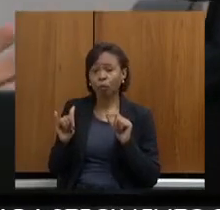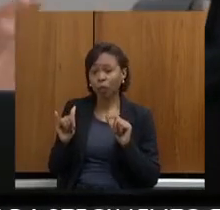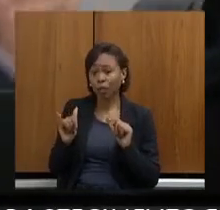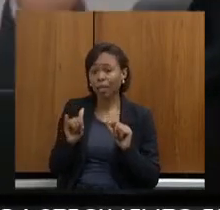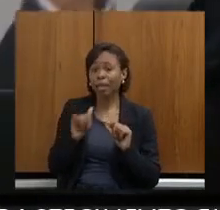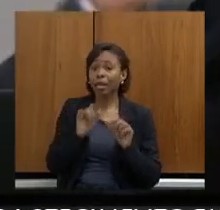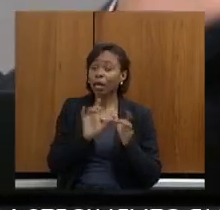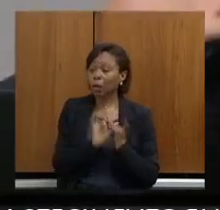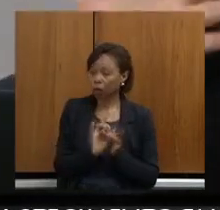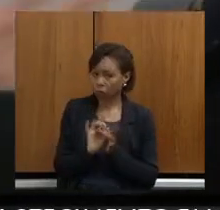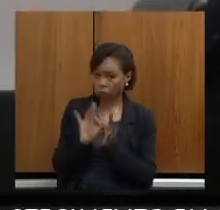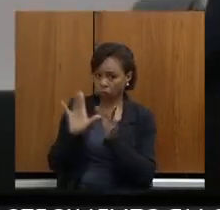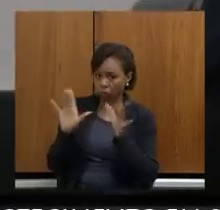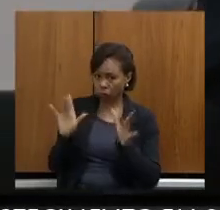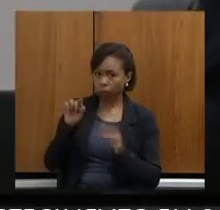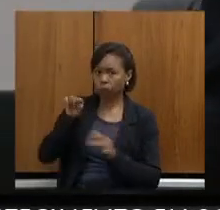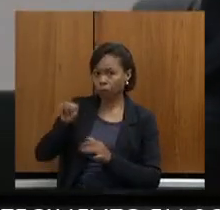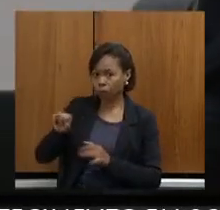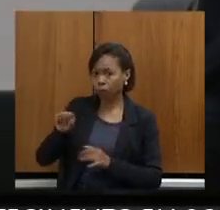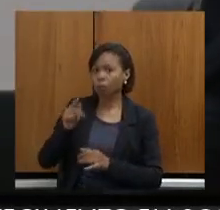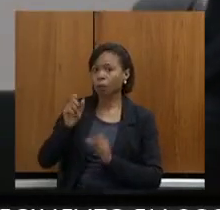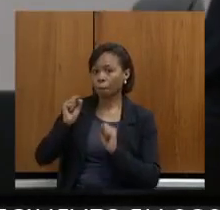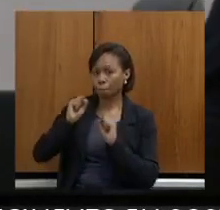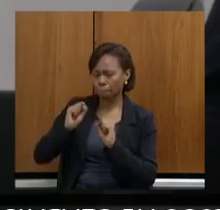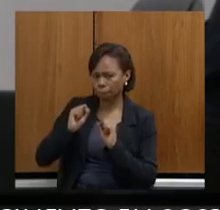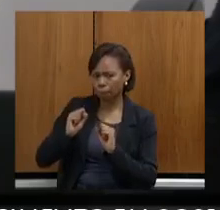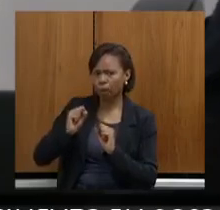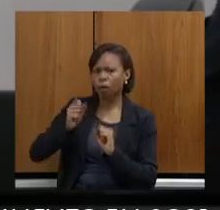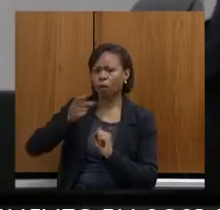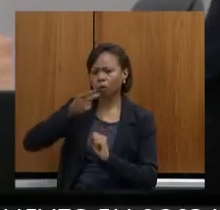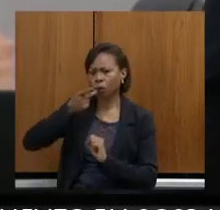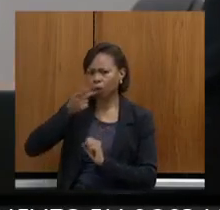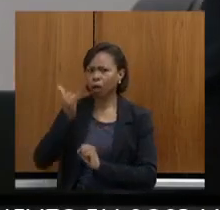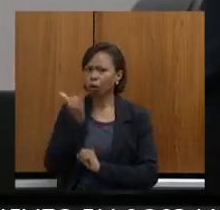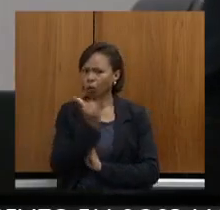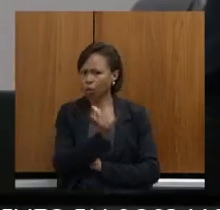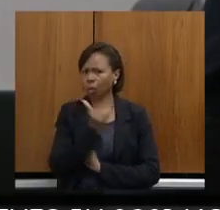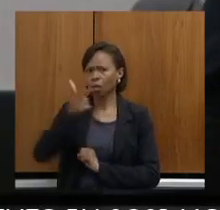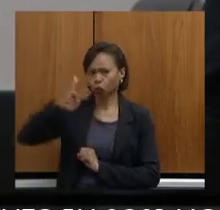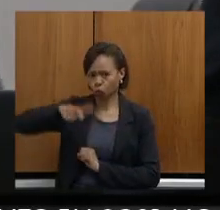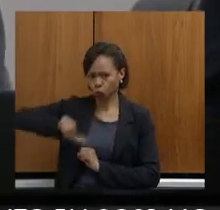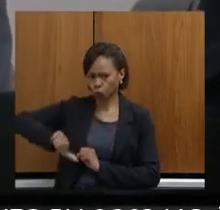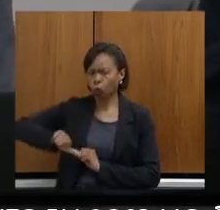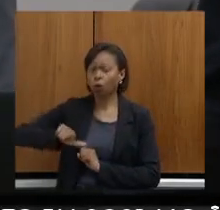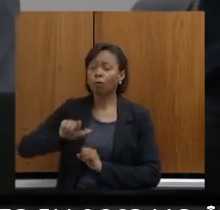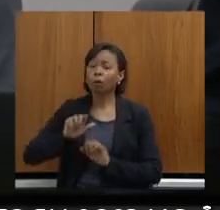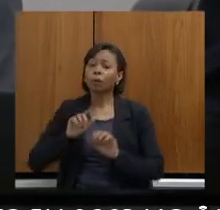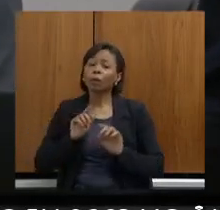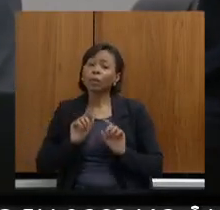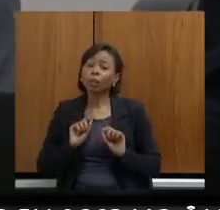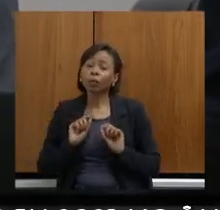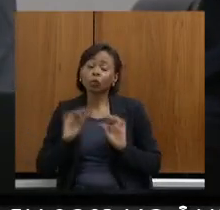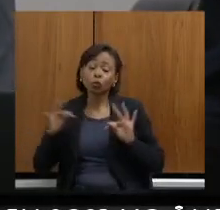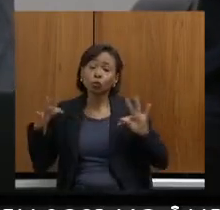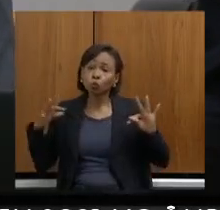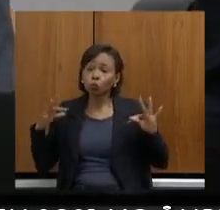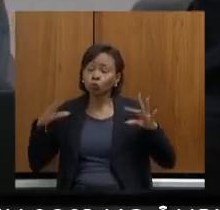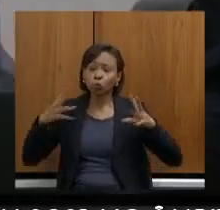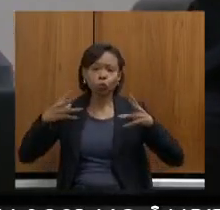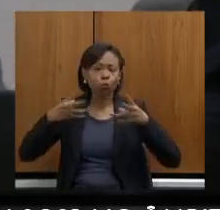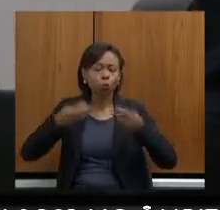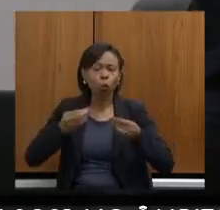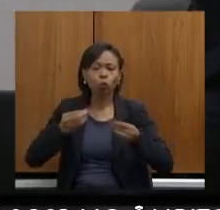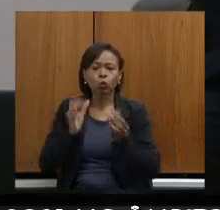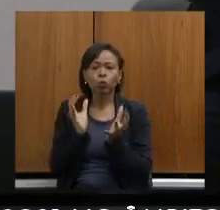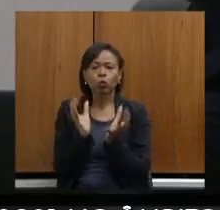autorizado que vossa excelência usasse a réplica foi de que todos os Parlamento todos